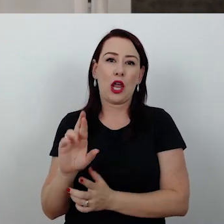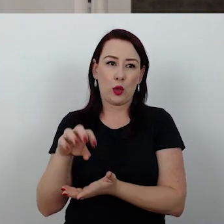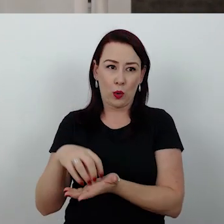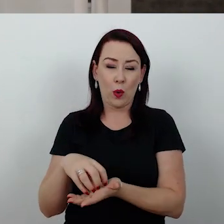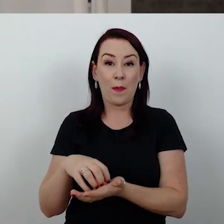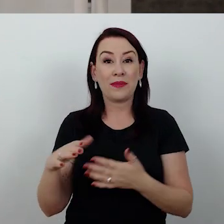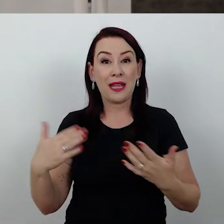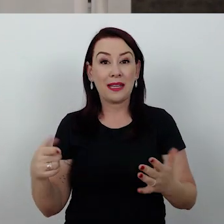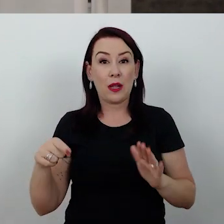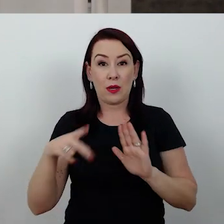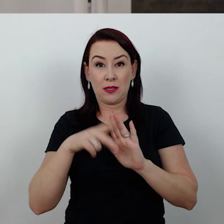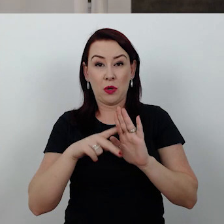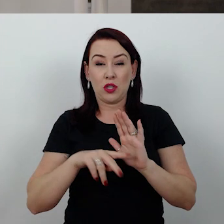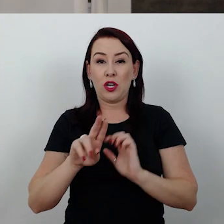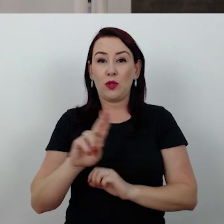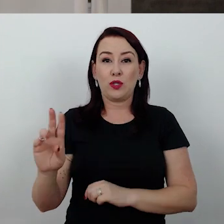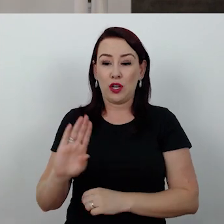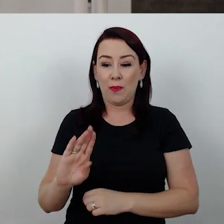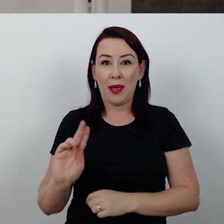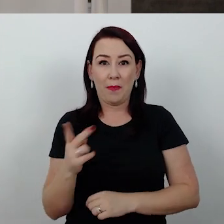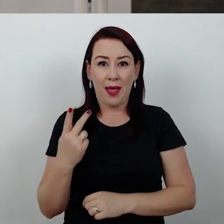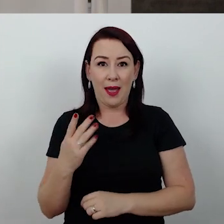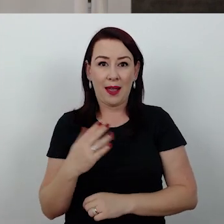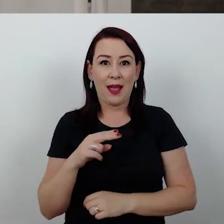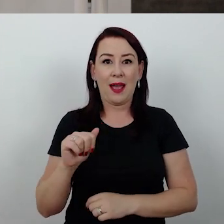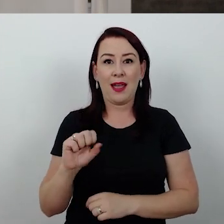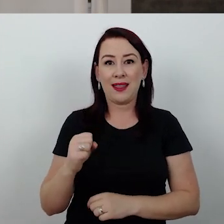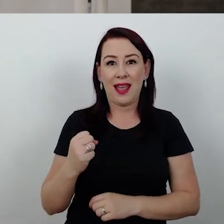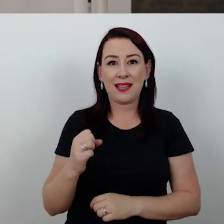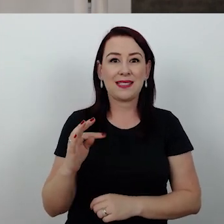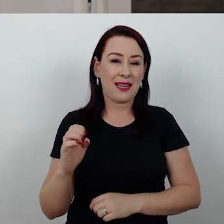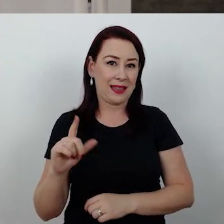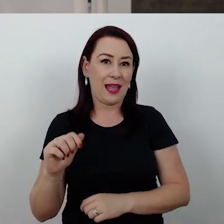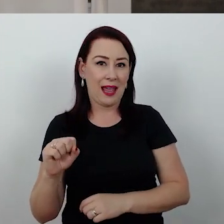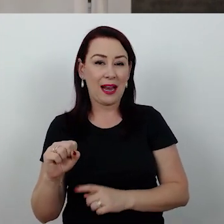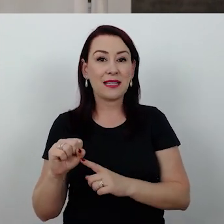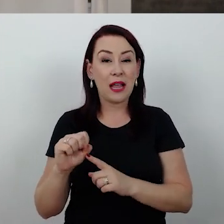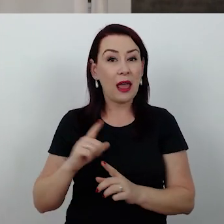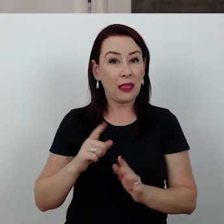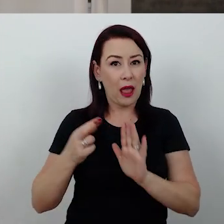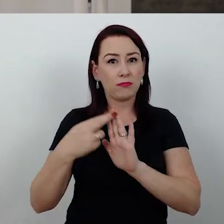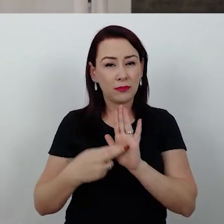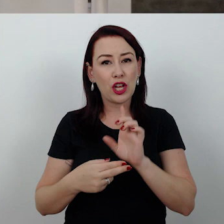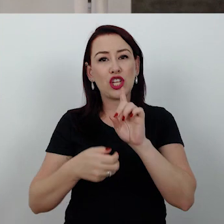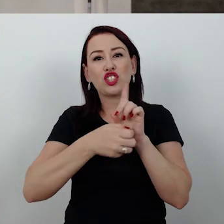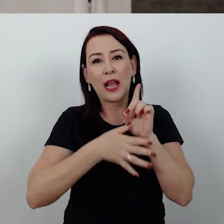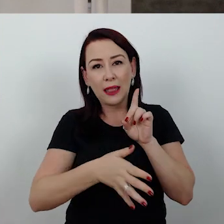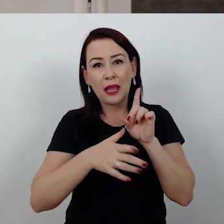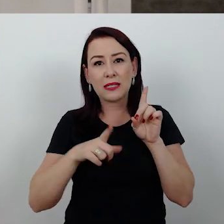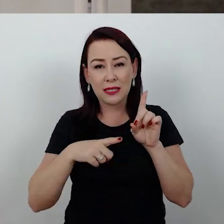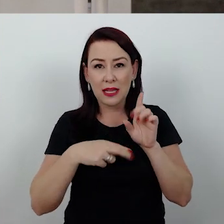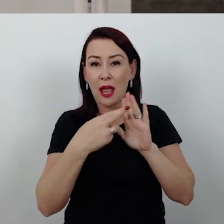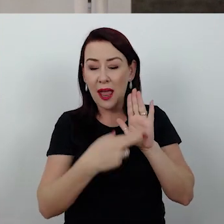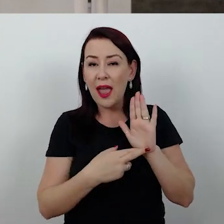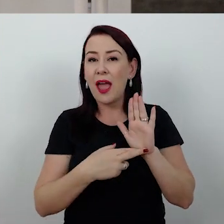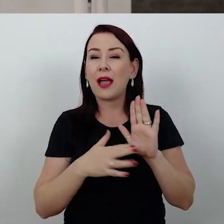cidade. Então, a gente pensa nesse programa e as diretrizes desse programa, né, e os eixos que compõem o